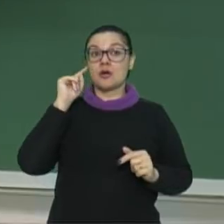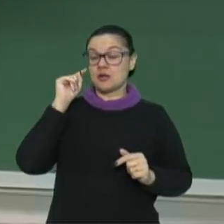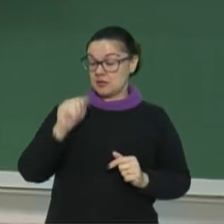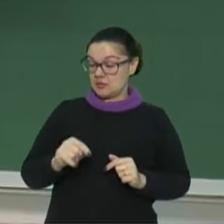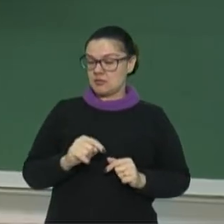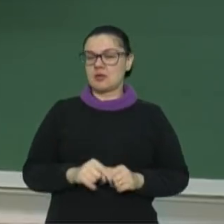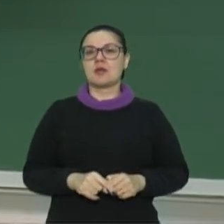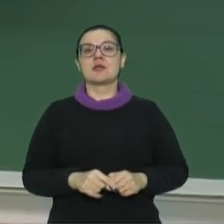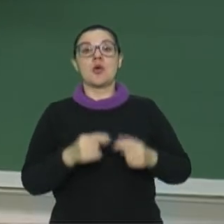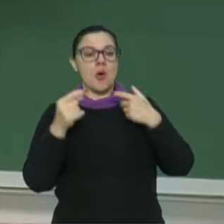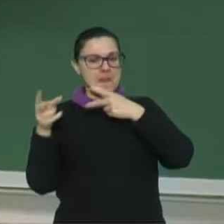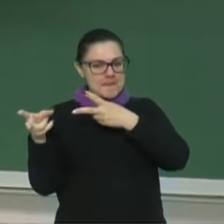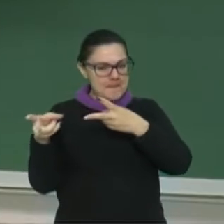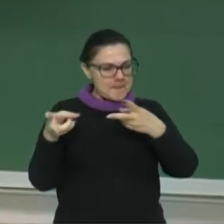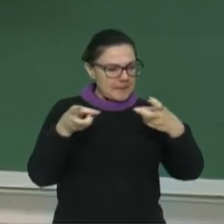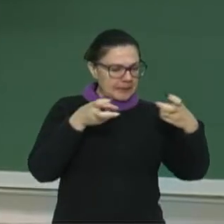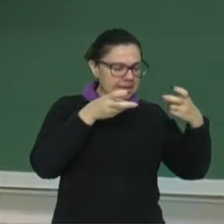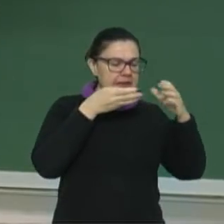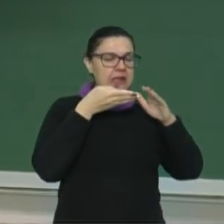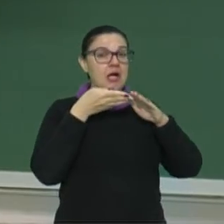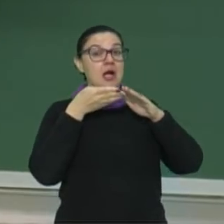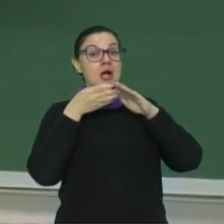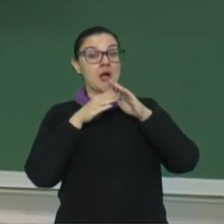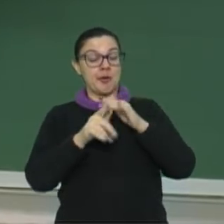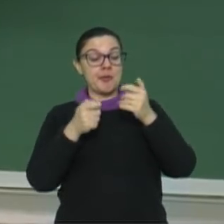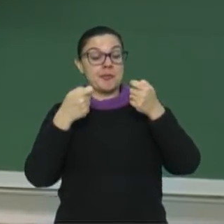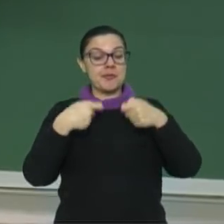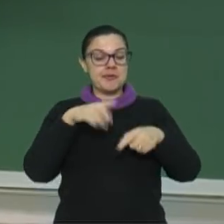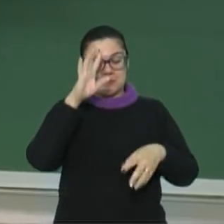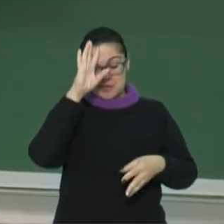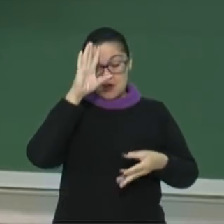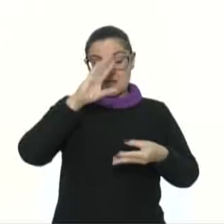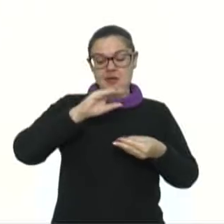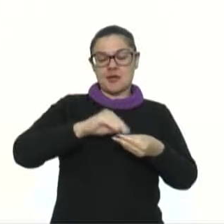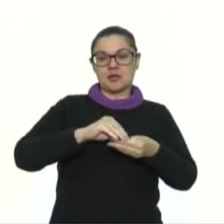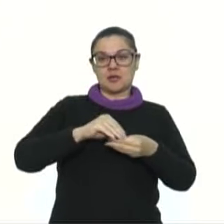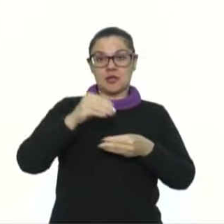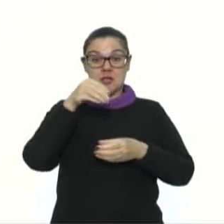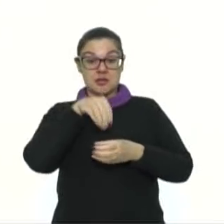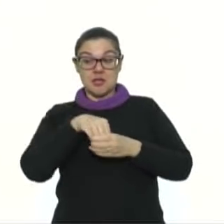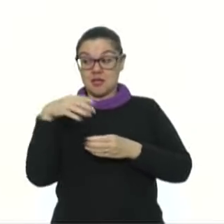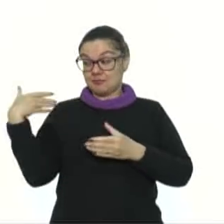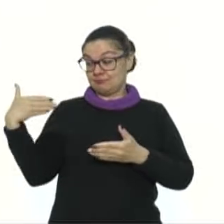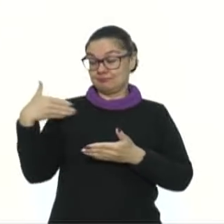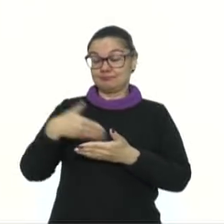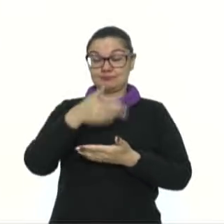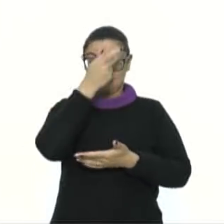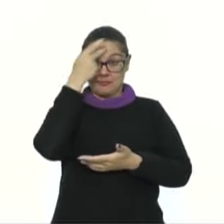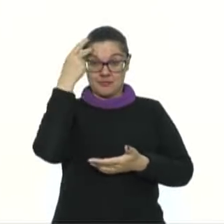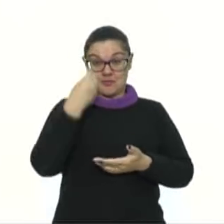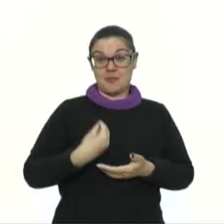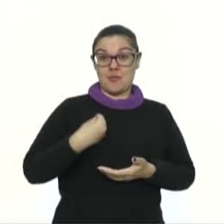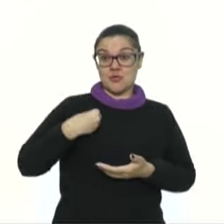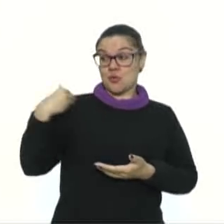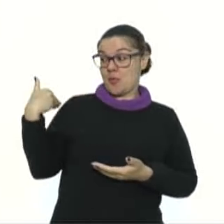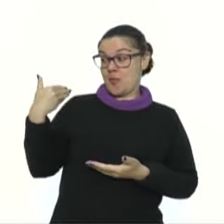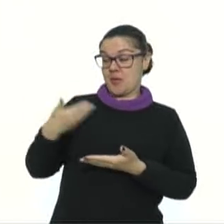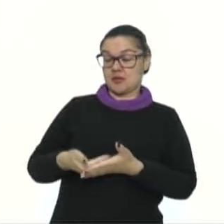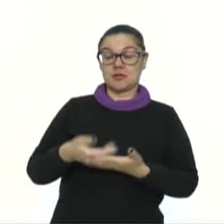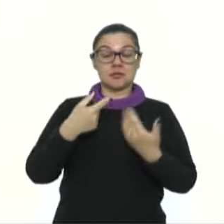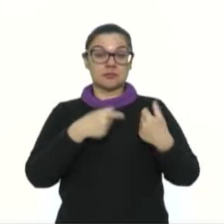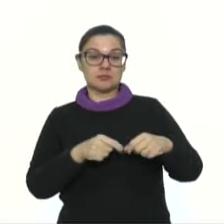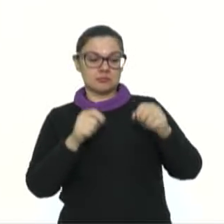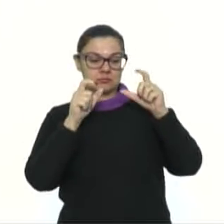a leitura de determinados comportamentos precisa compreender o seu funcionamento dentro do histórico da vida da pessoa, né? E exige um